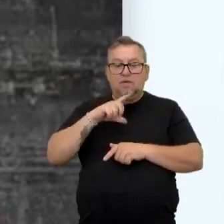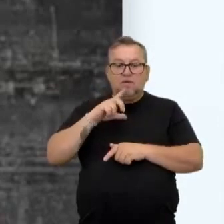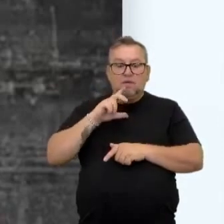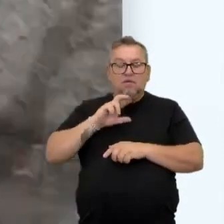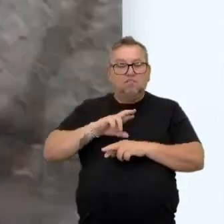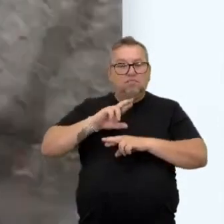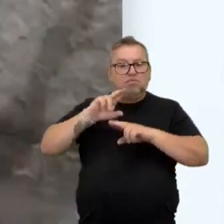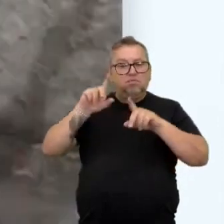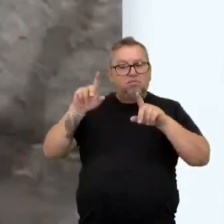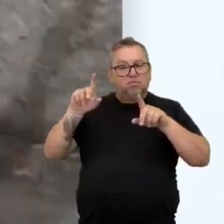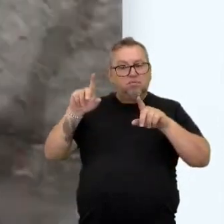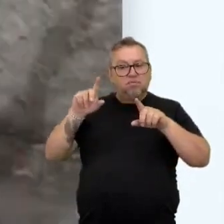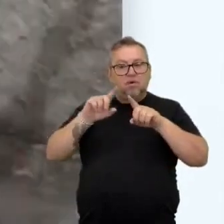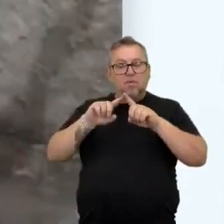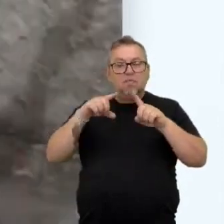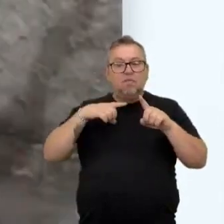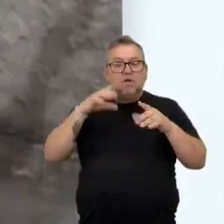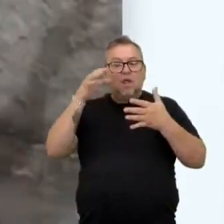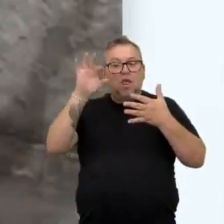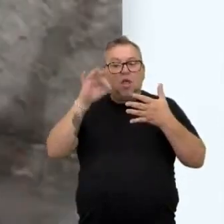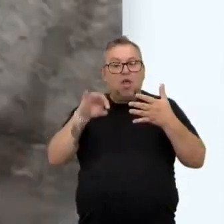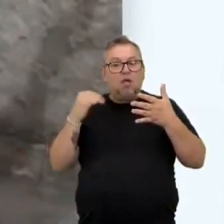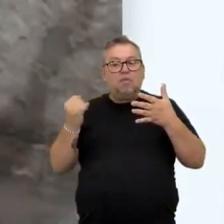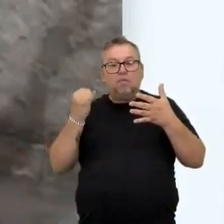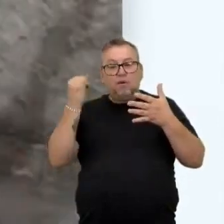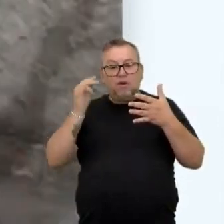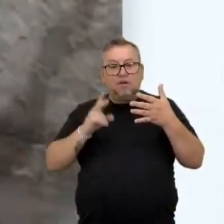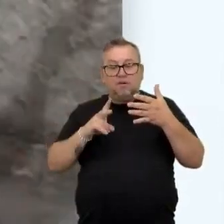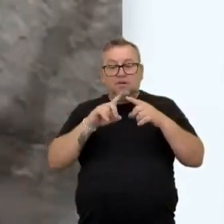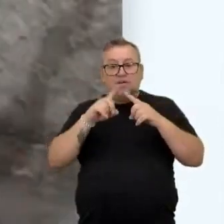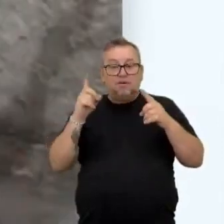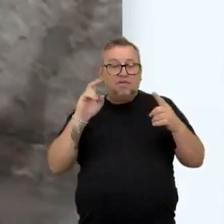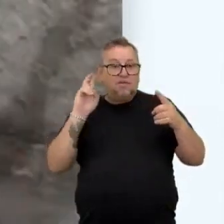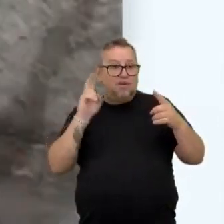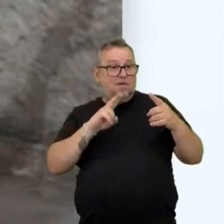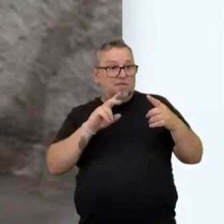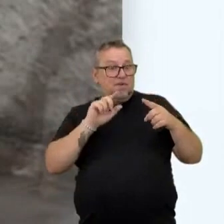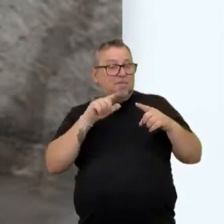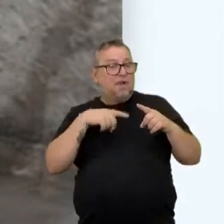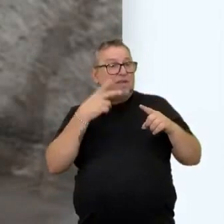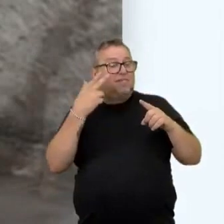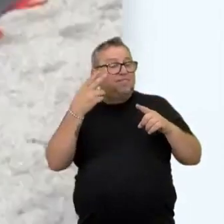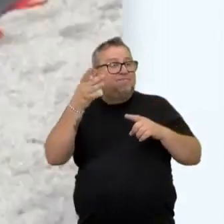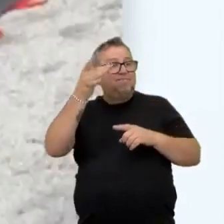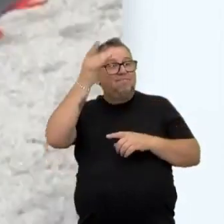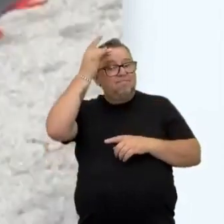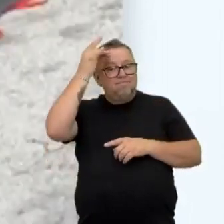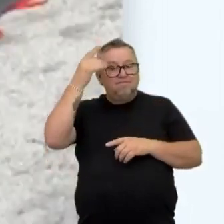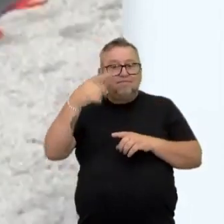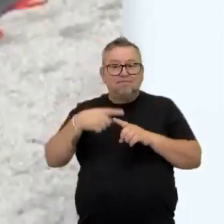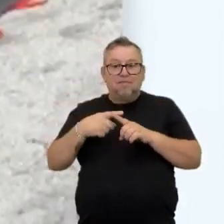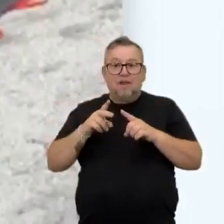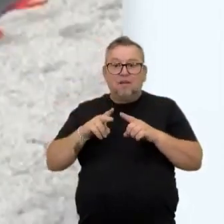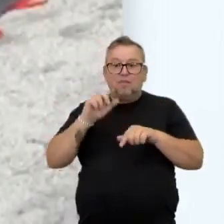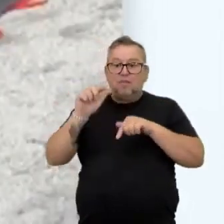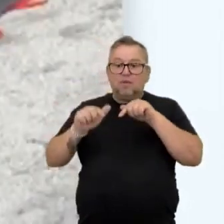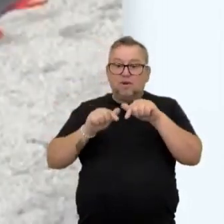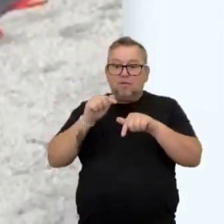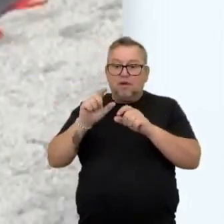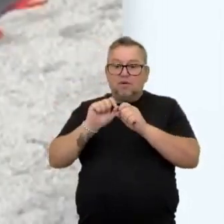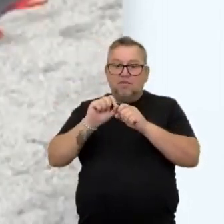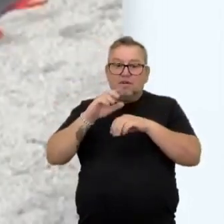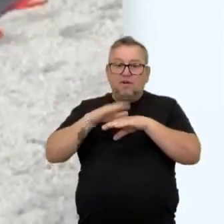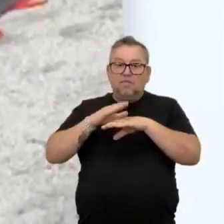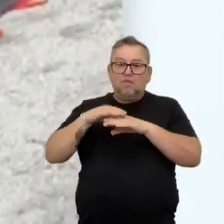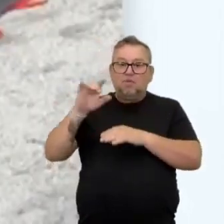efêmeros. Só que aí tem um detalhe muito importante, que isso é marcante assim, no trabalho da gente, que o trabalho da gente ele é sempre um trabalho de execução